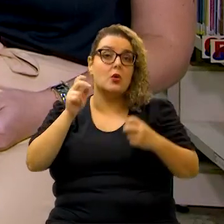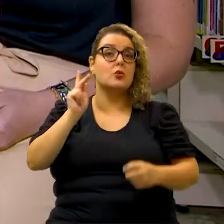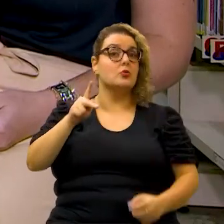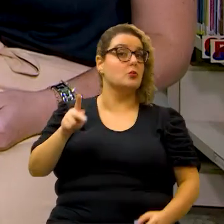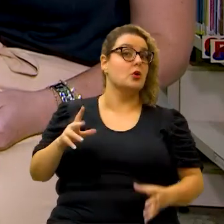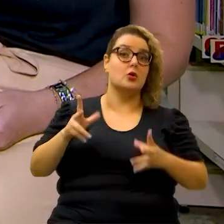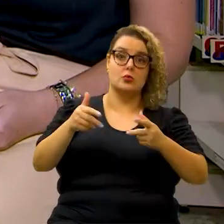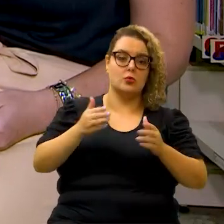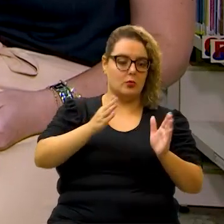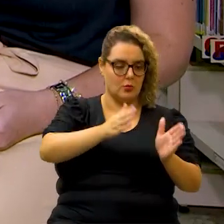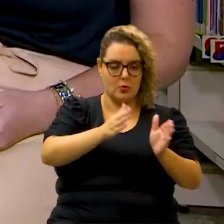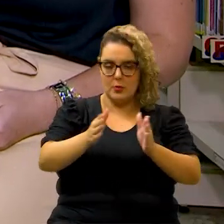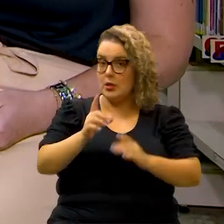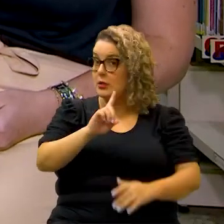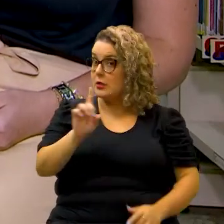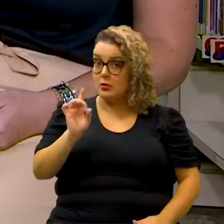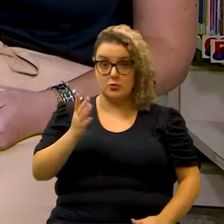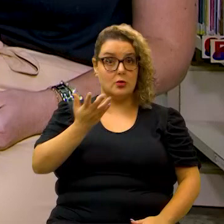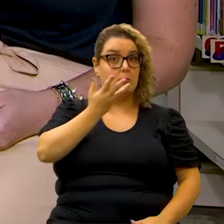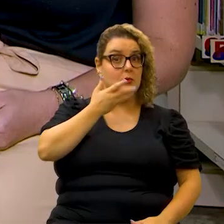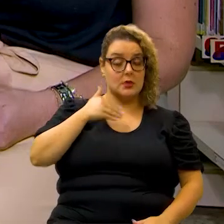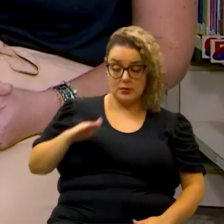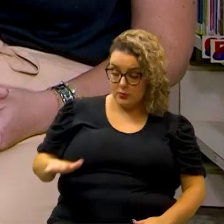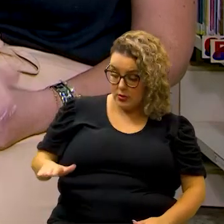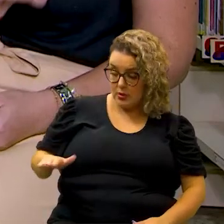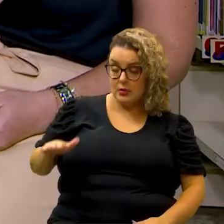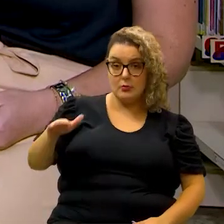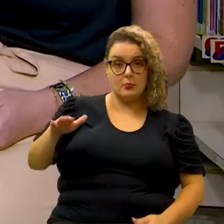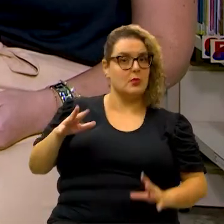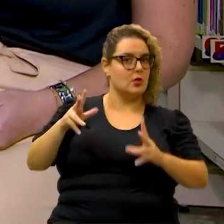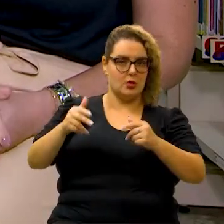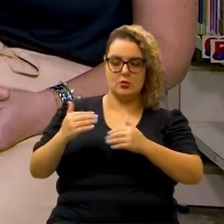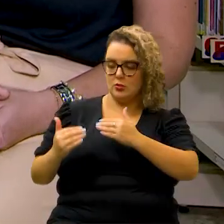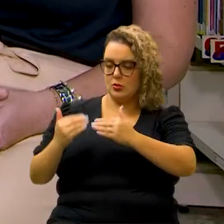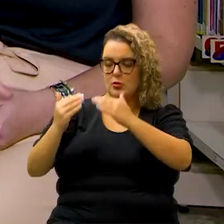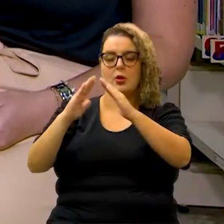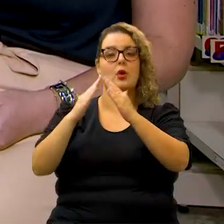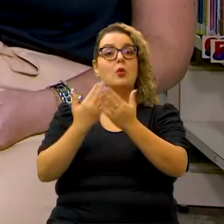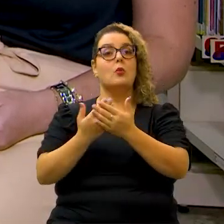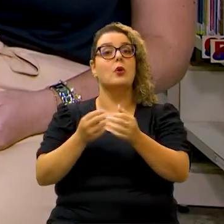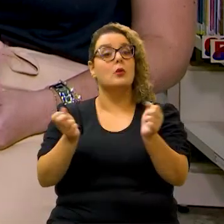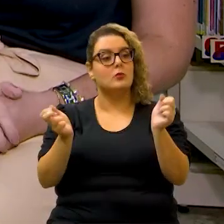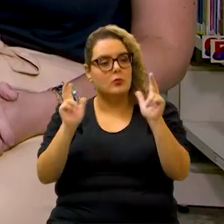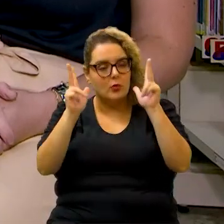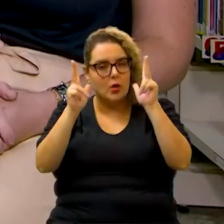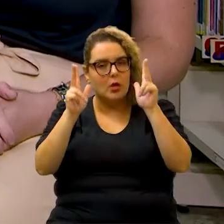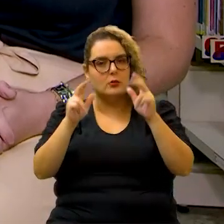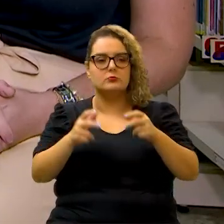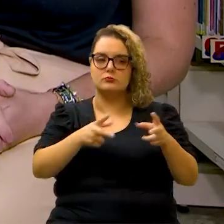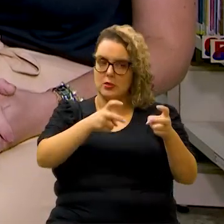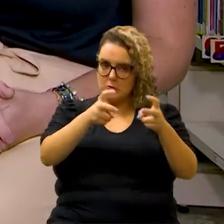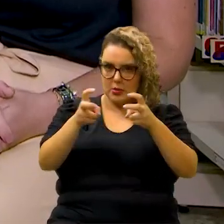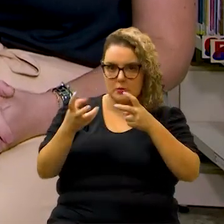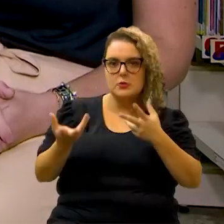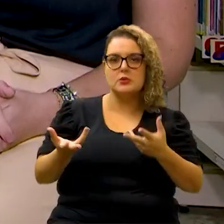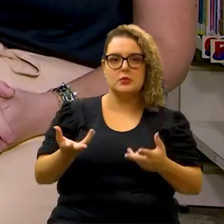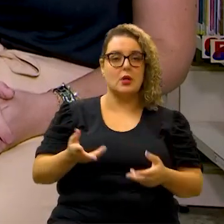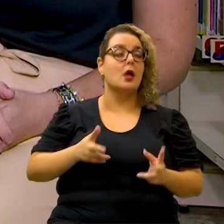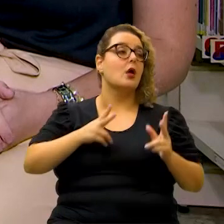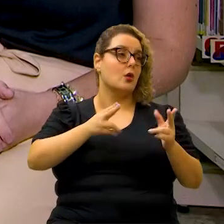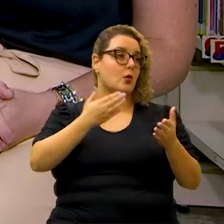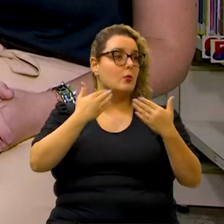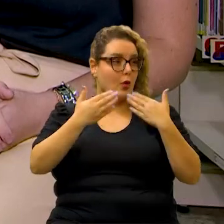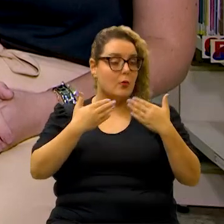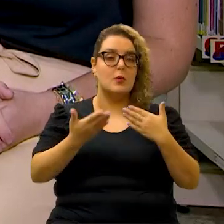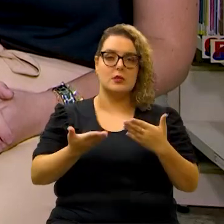tímido, então o professor em toda fase, não só para os pequenos, mas para toda a fase escolar, um olhar atento. Bom, e é o